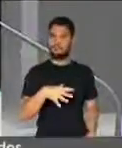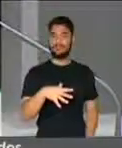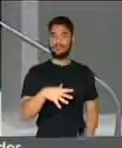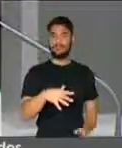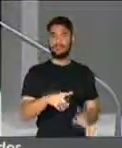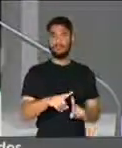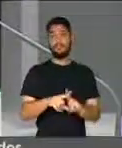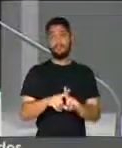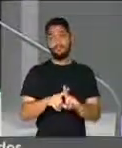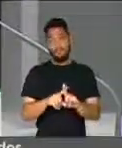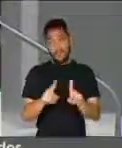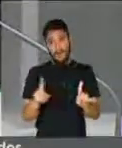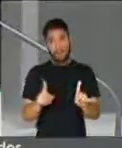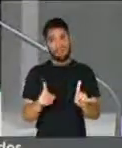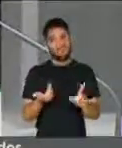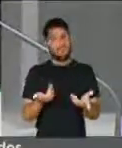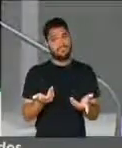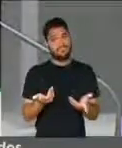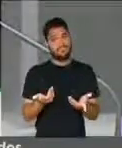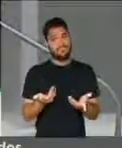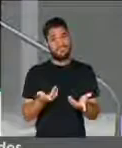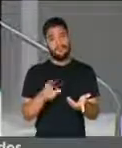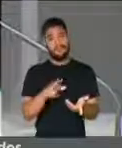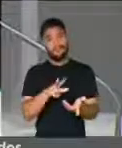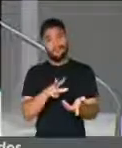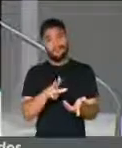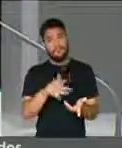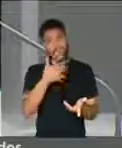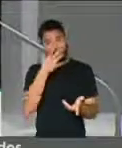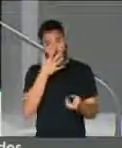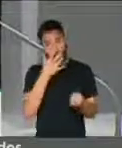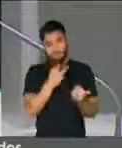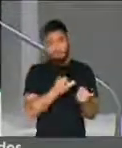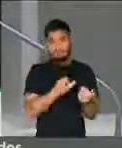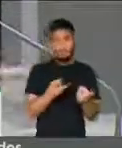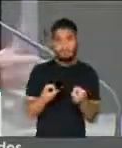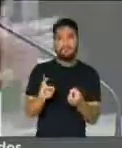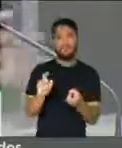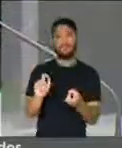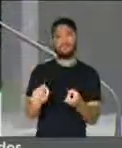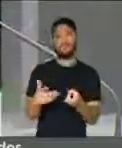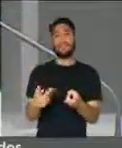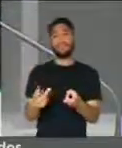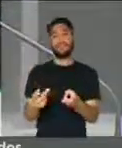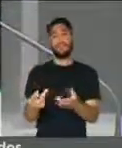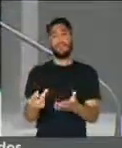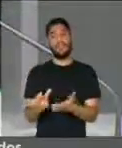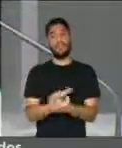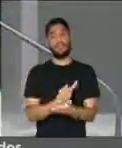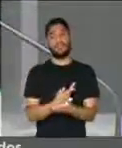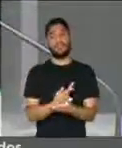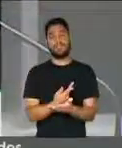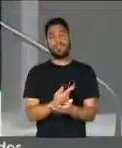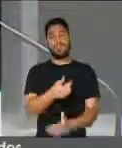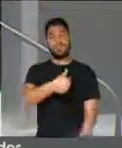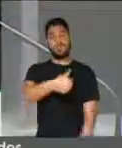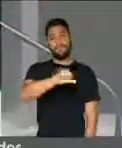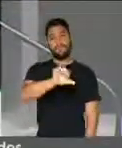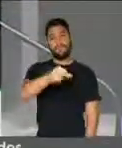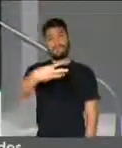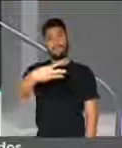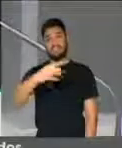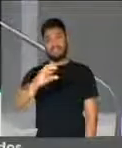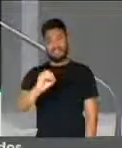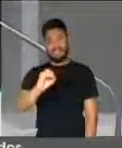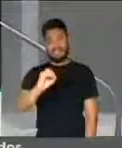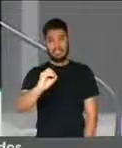conviverão com a completa destruição daquilo que foi sua grande conquista da década de 30 do